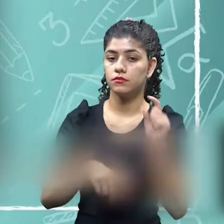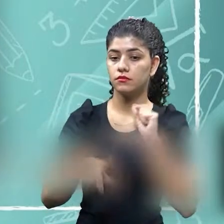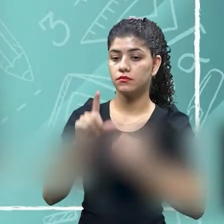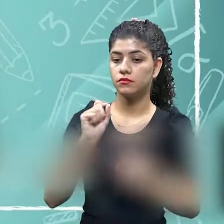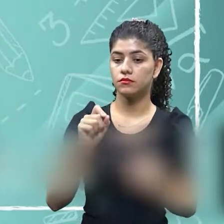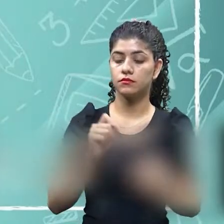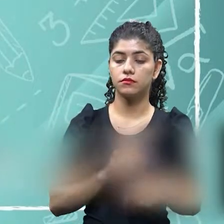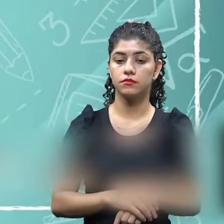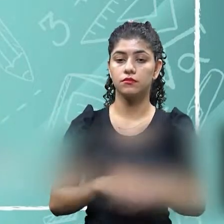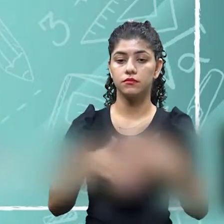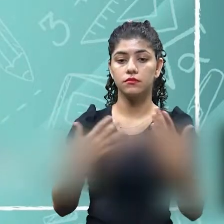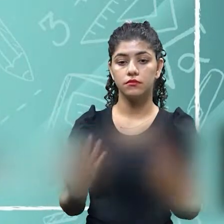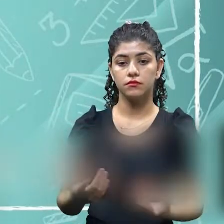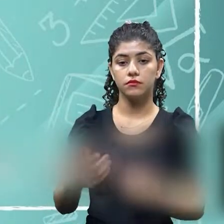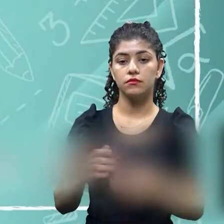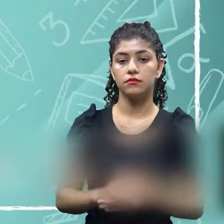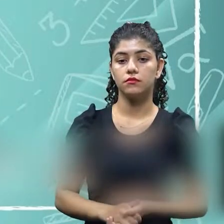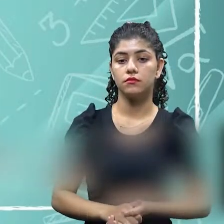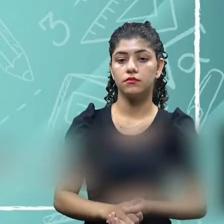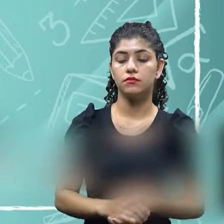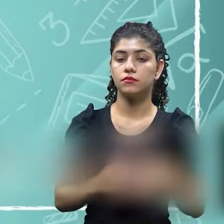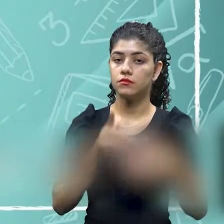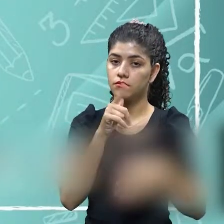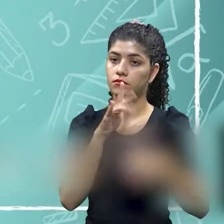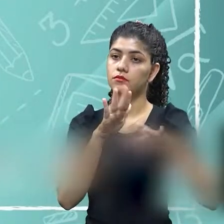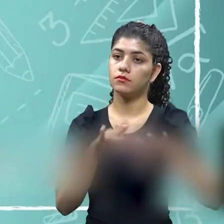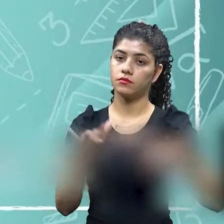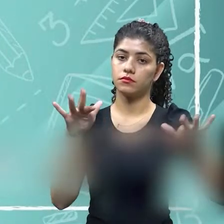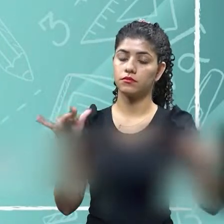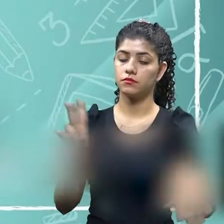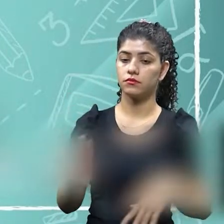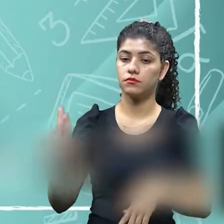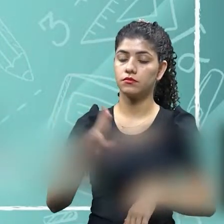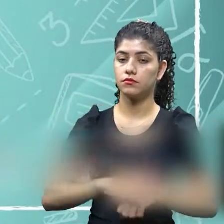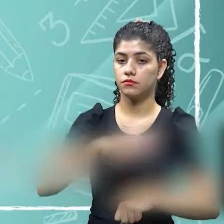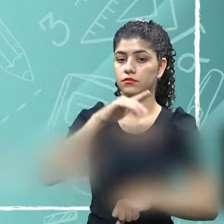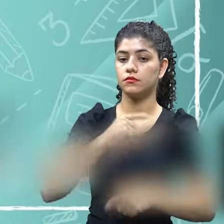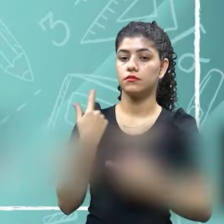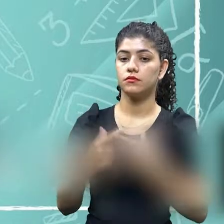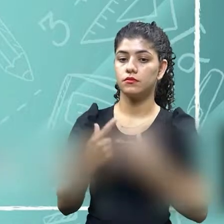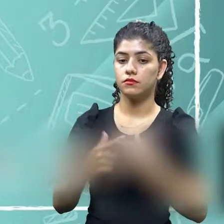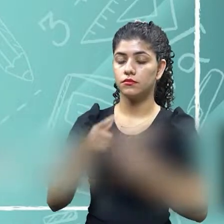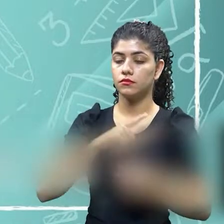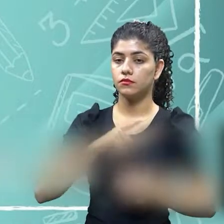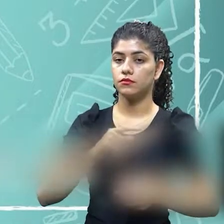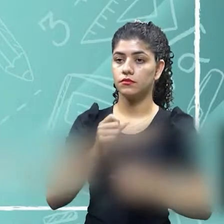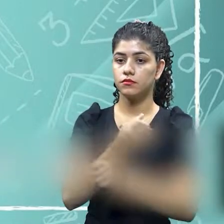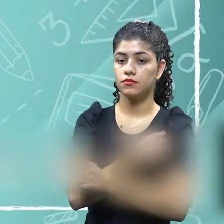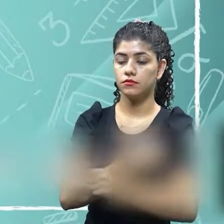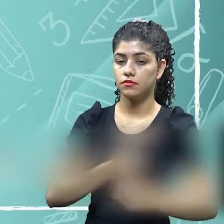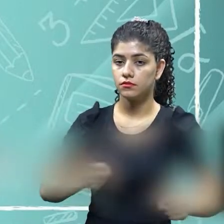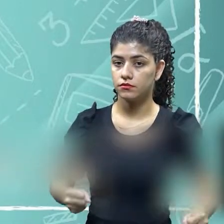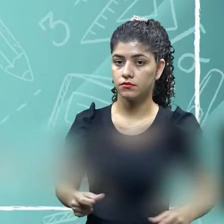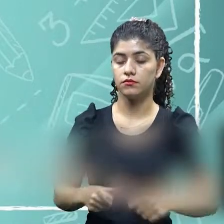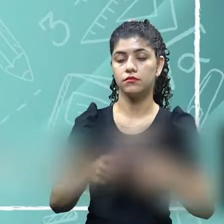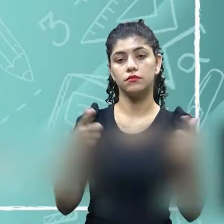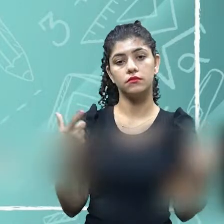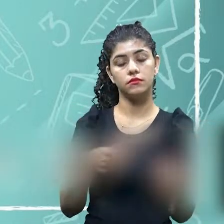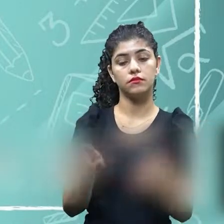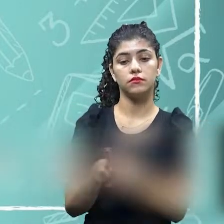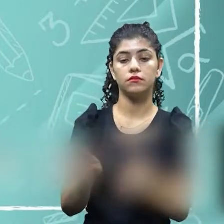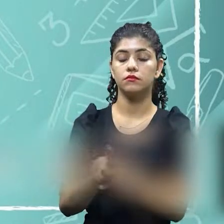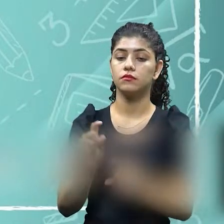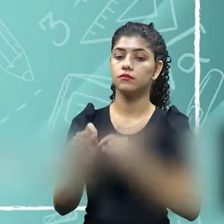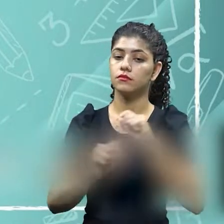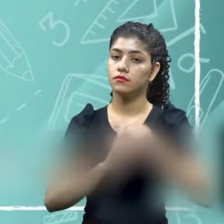a escolha do modal. Então, observamos que o modal marítimo é um dos mais utilizados porque ele abrange grande quantidade de cargas